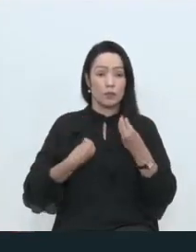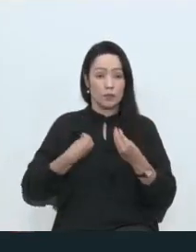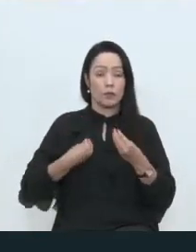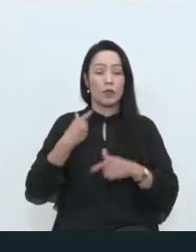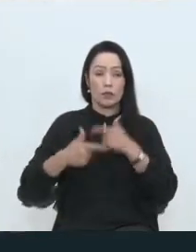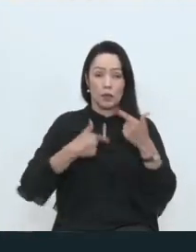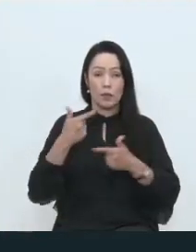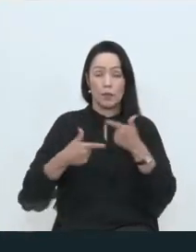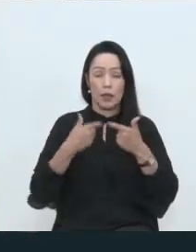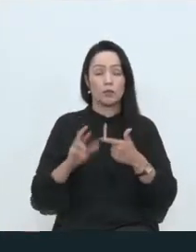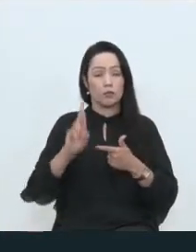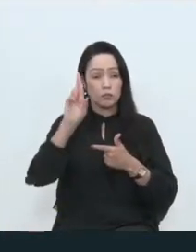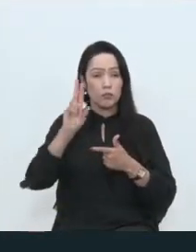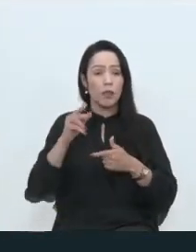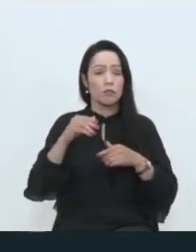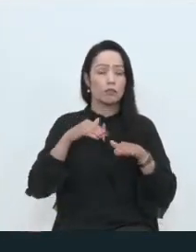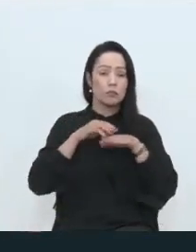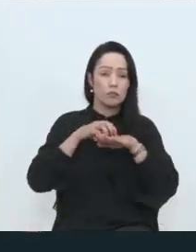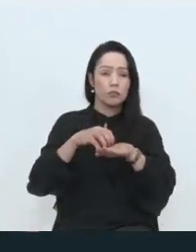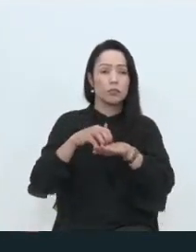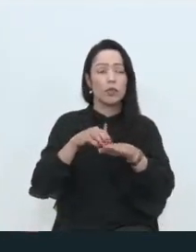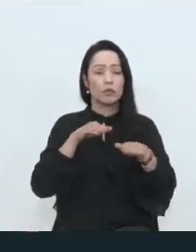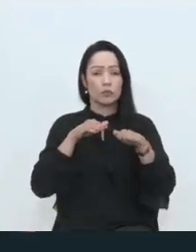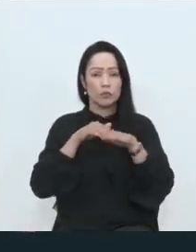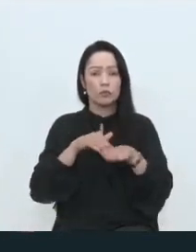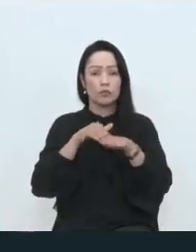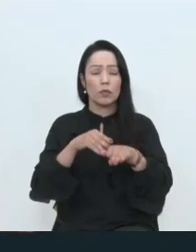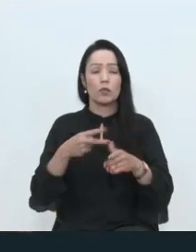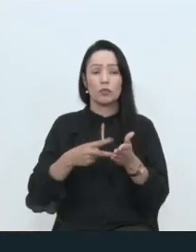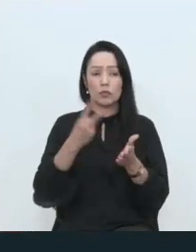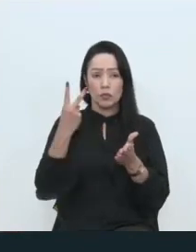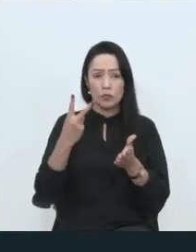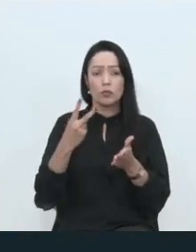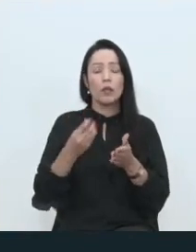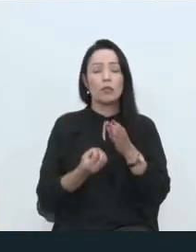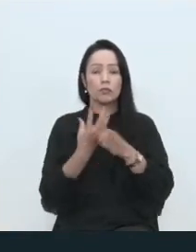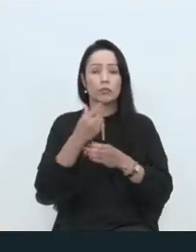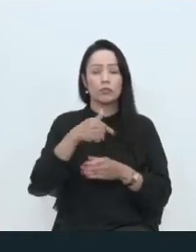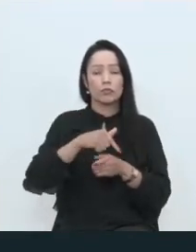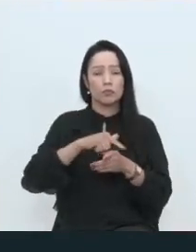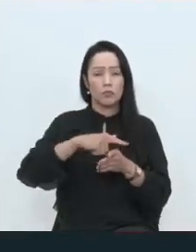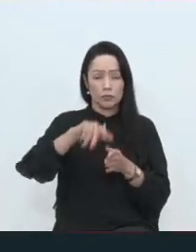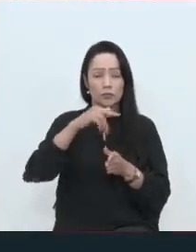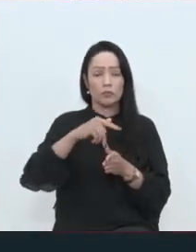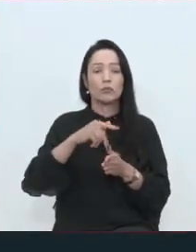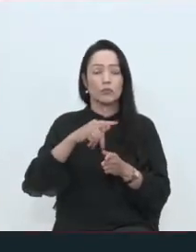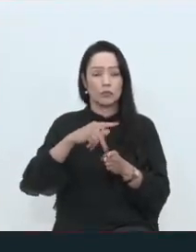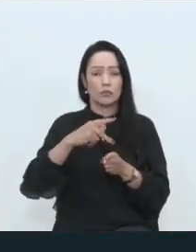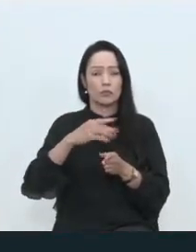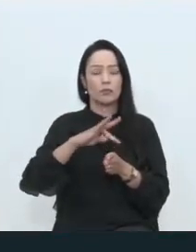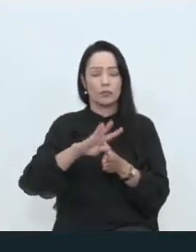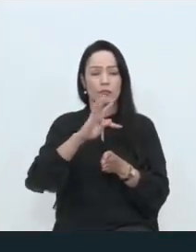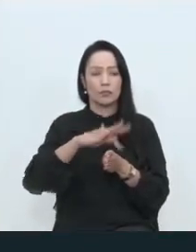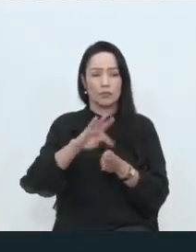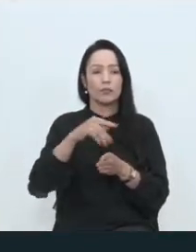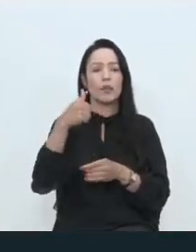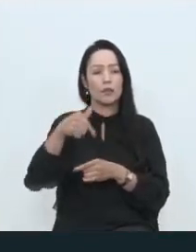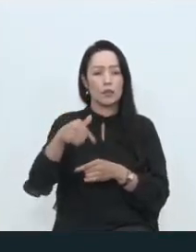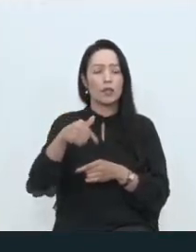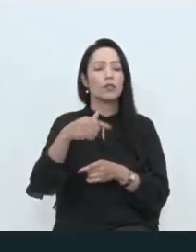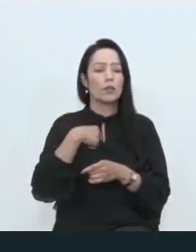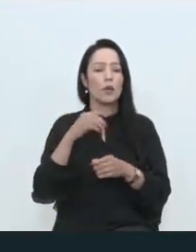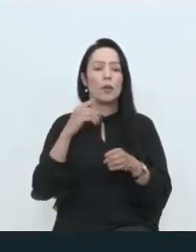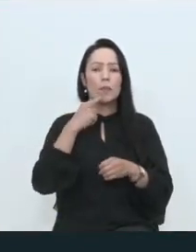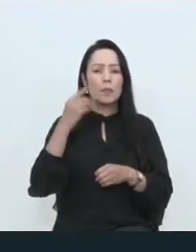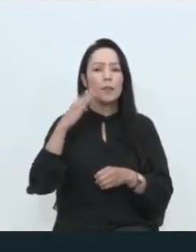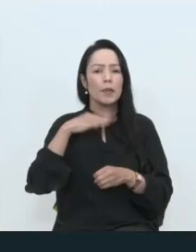transporte e trânsito aqui do município. O segundo projeto cria o 7º Conselho Tutelar de Guarulhos na região do Pimenta. Esse projeto foi bastante